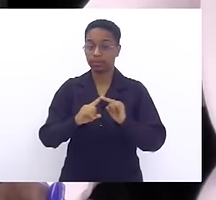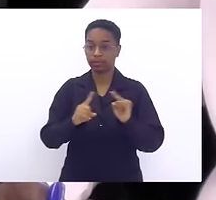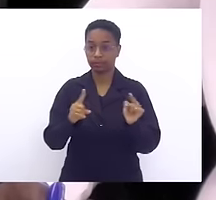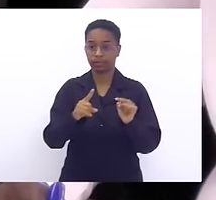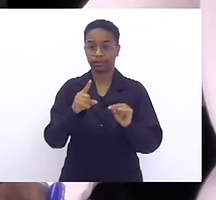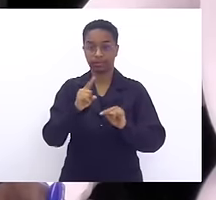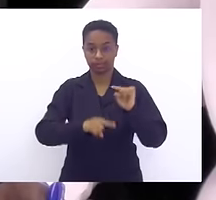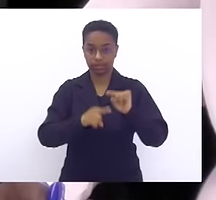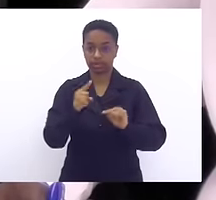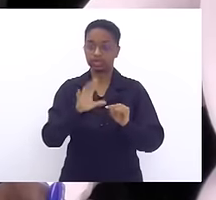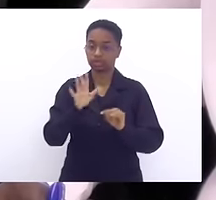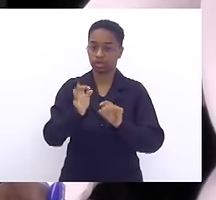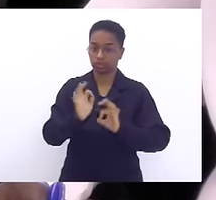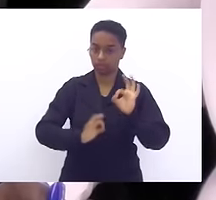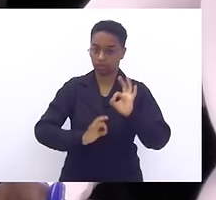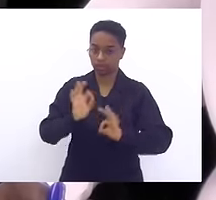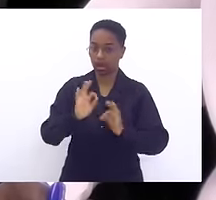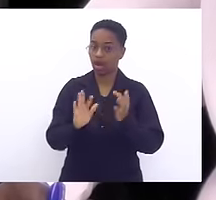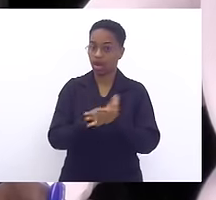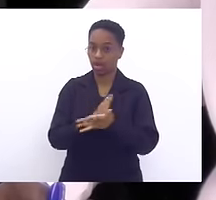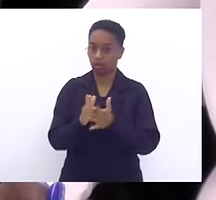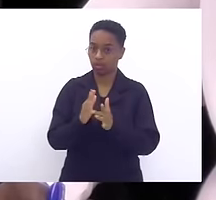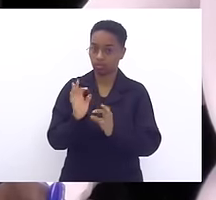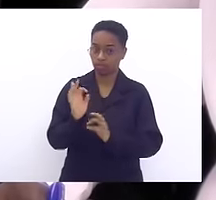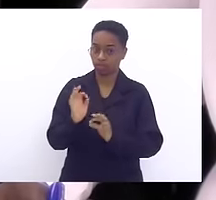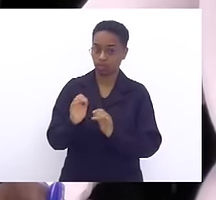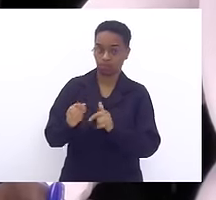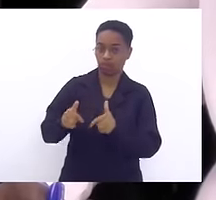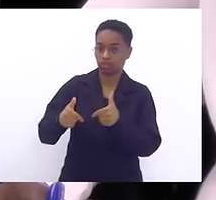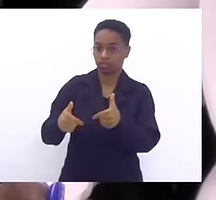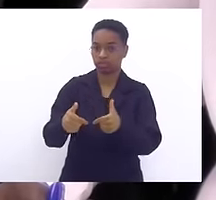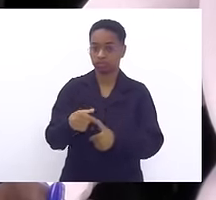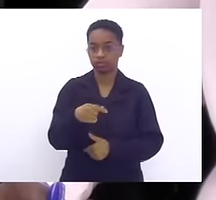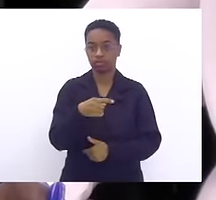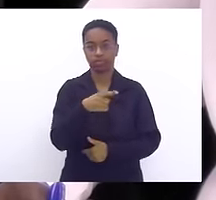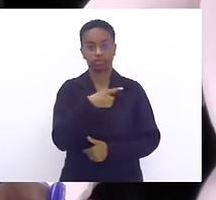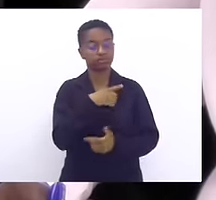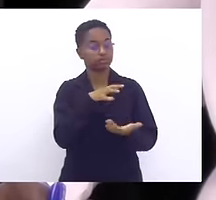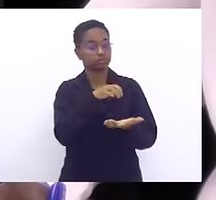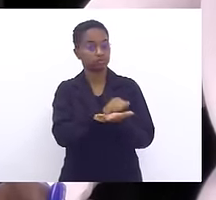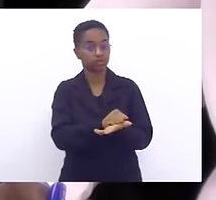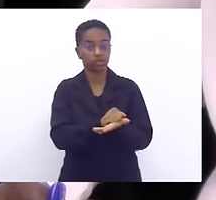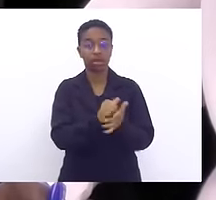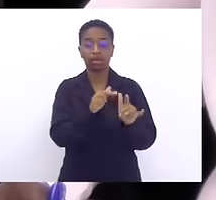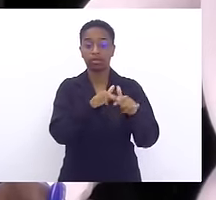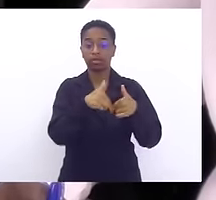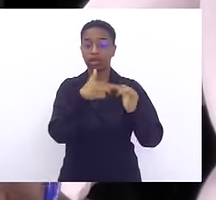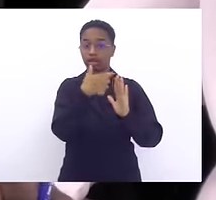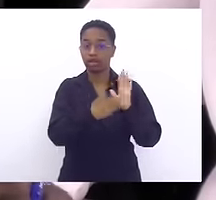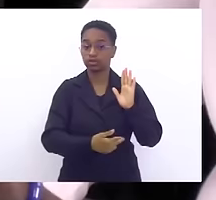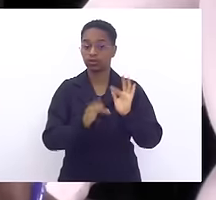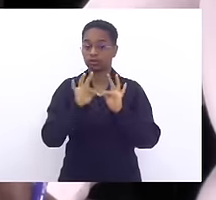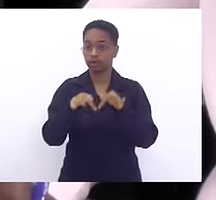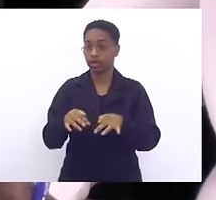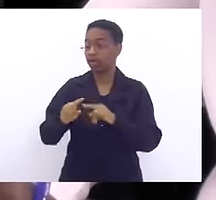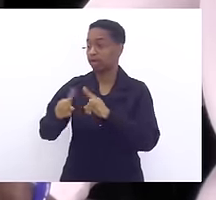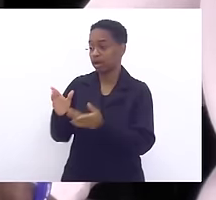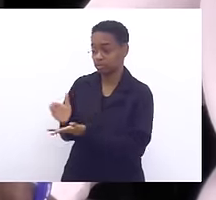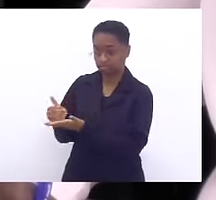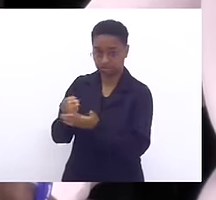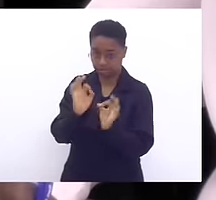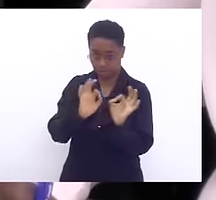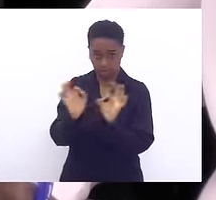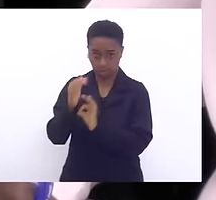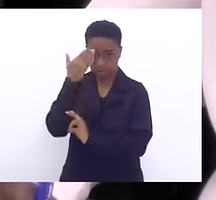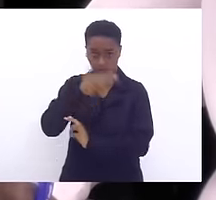matérias materializadas em algum procedimento mas não sou materializado serão materializadas por ocasião do relatório final Doutor recolheu nenhum